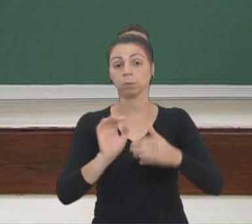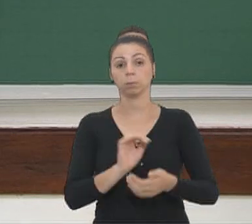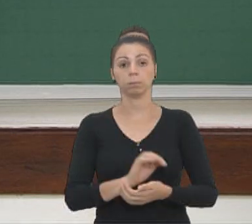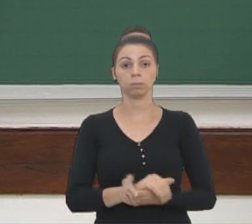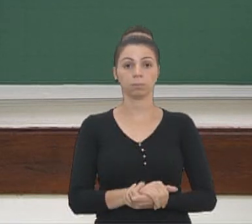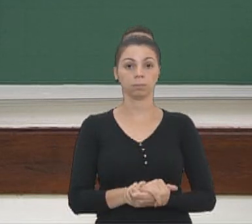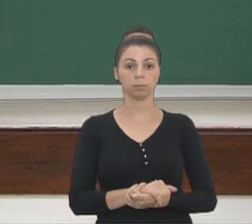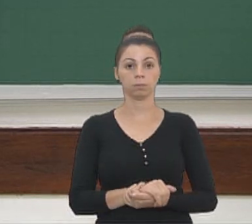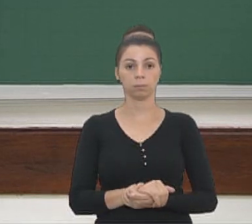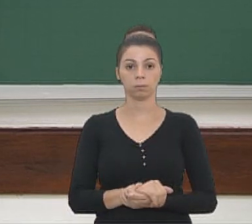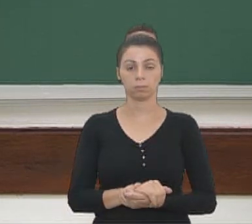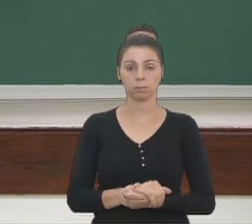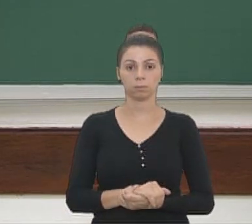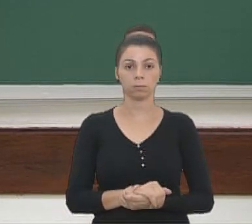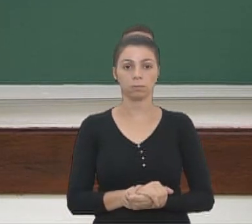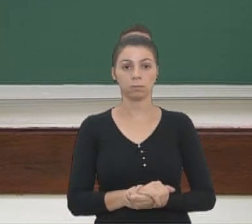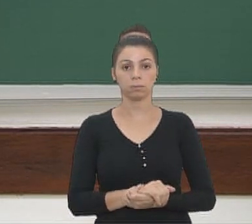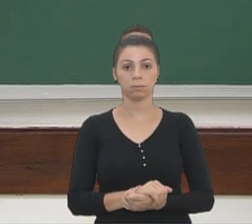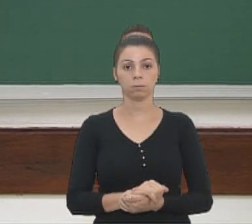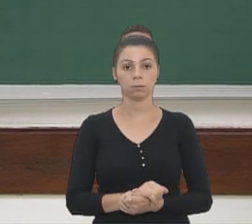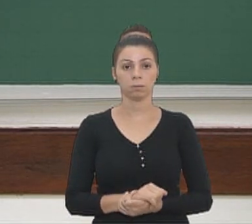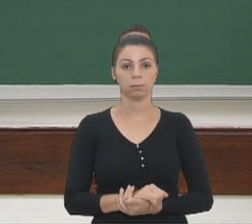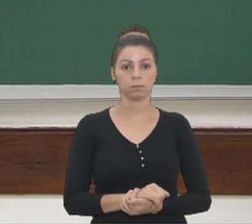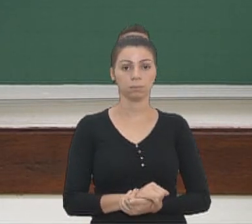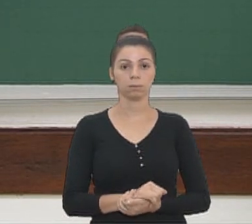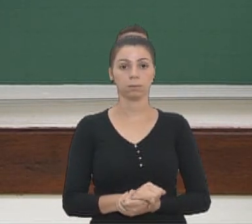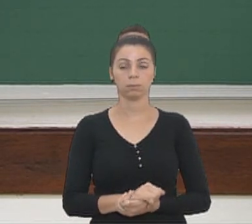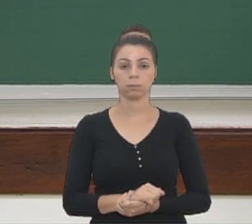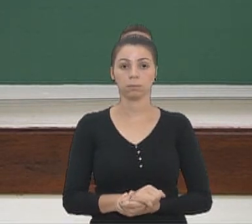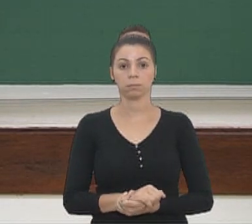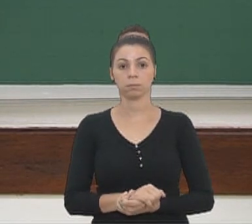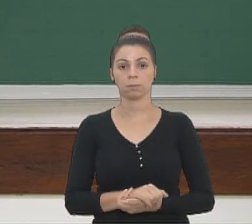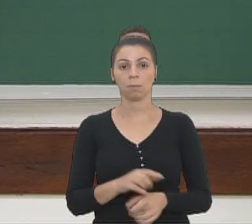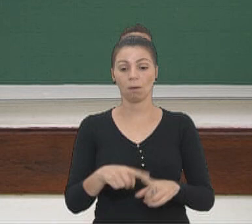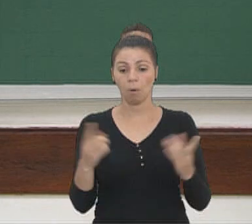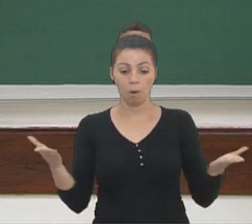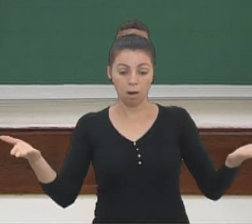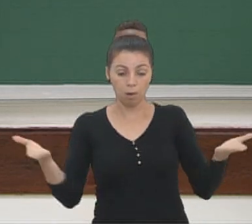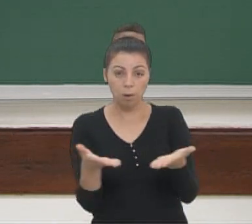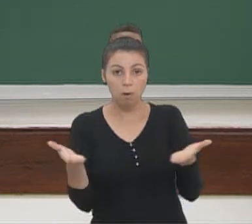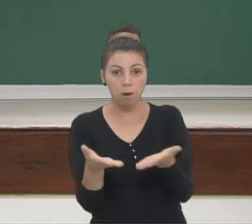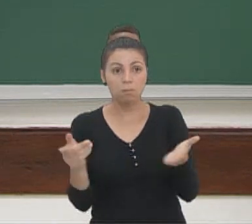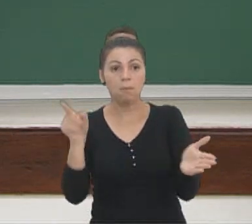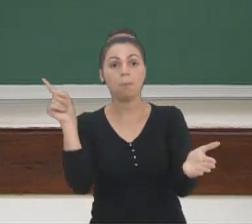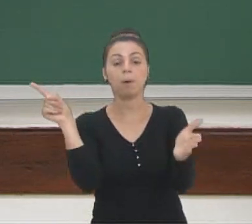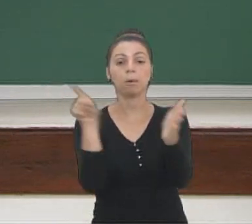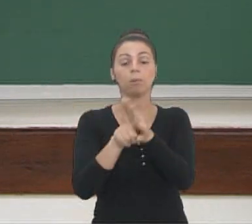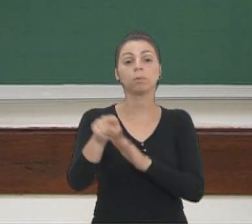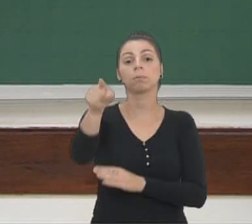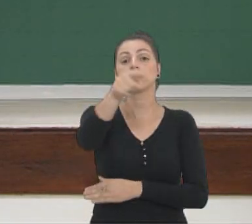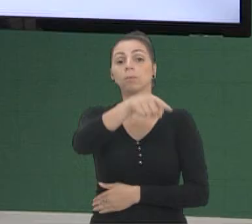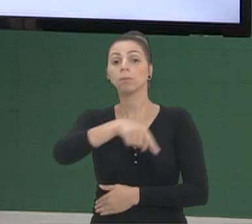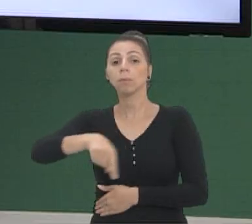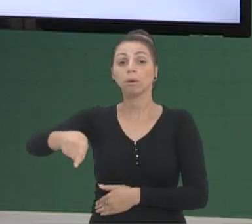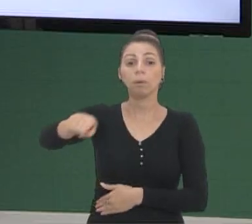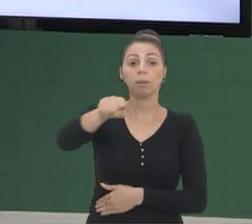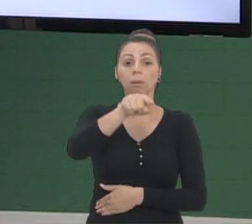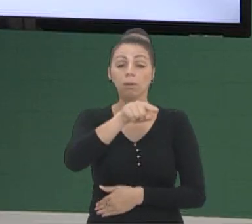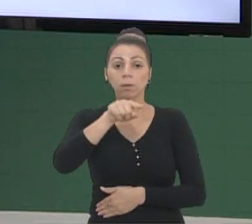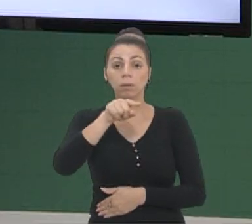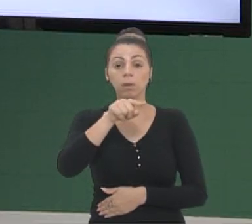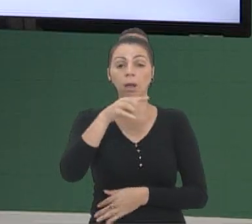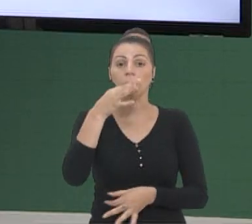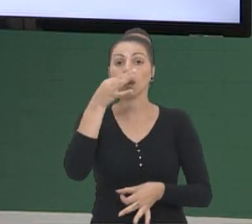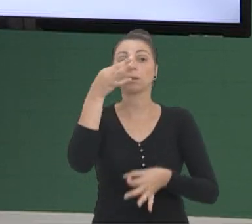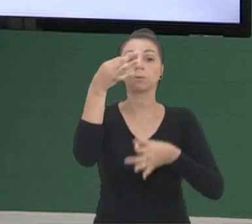pela gente, né? Por nós leitores. Bom, e agora eu tenho uma pergunta bem bacana para você. É uma pergunta de cunho